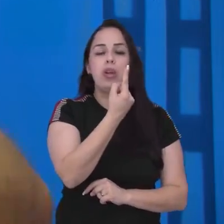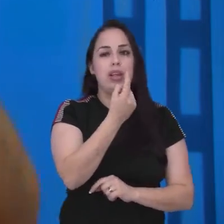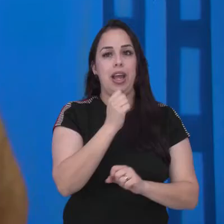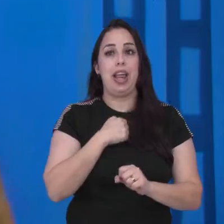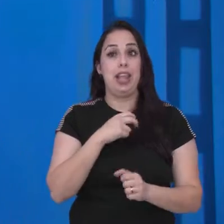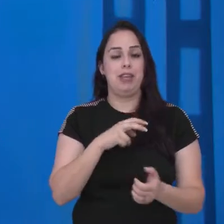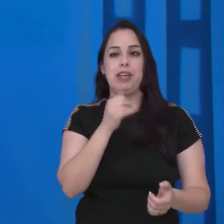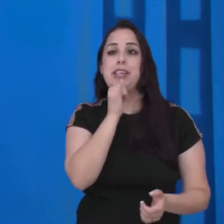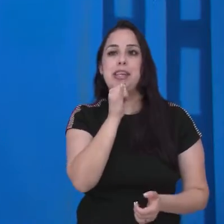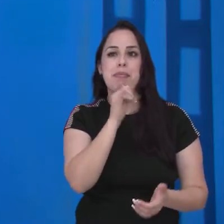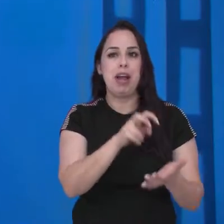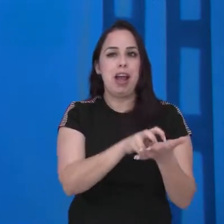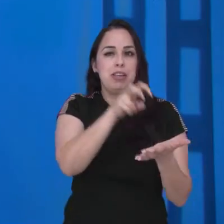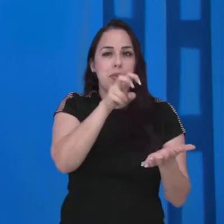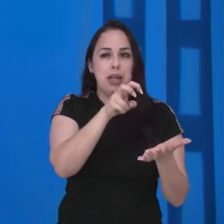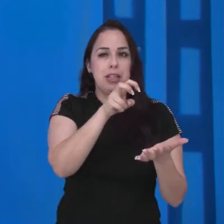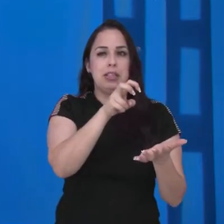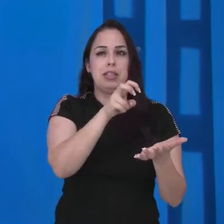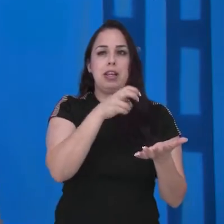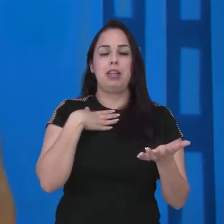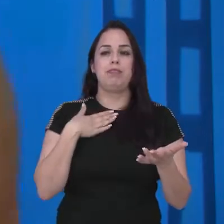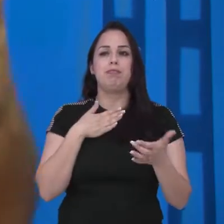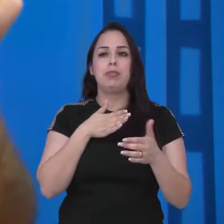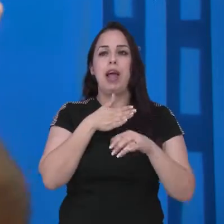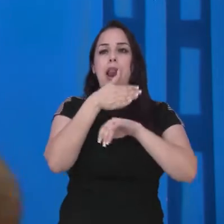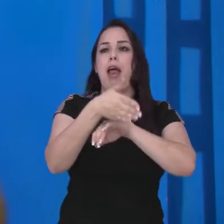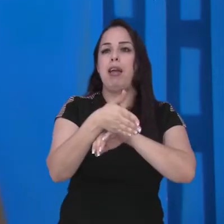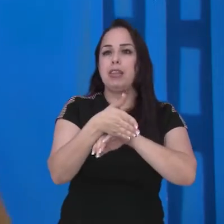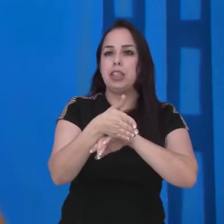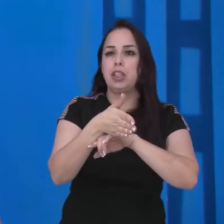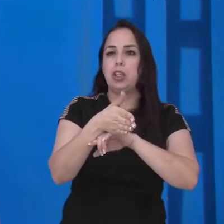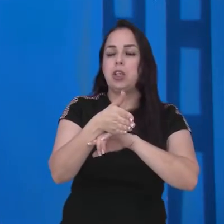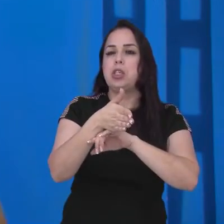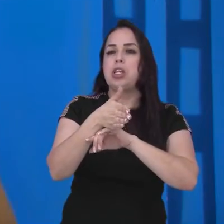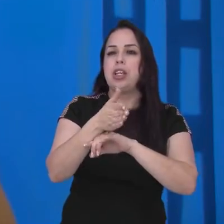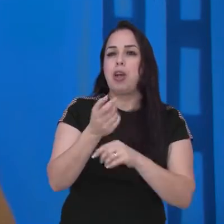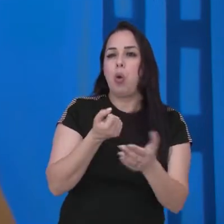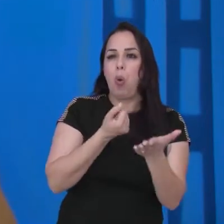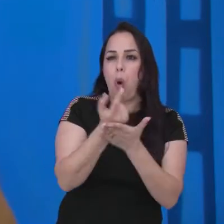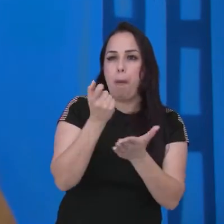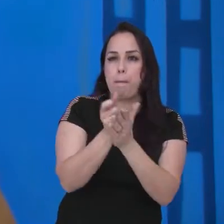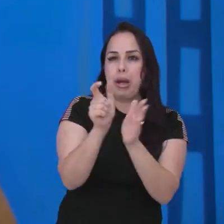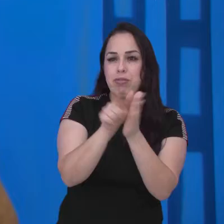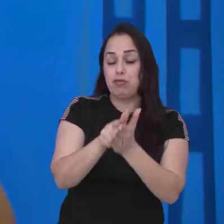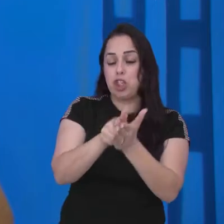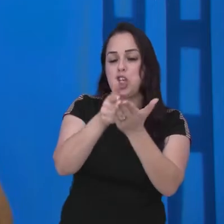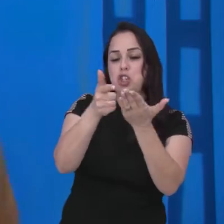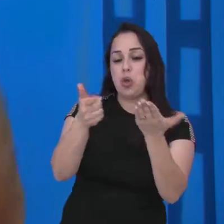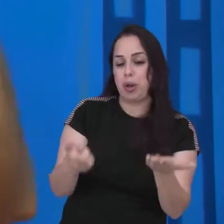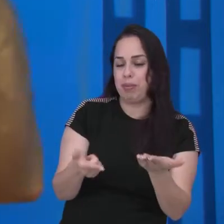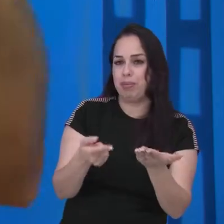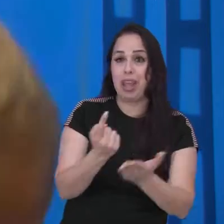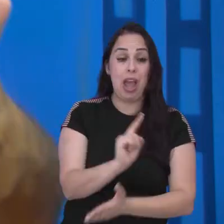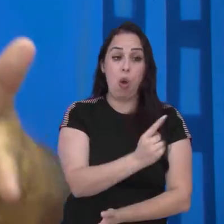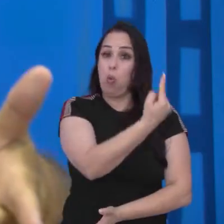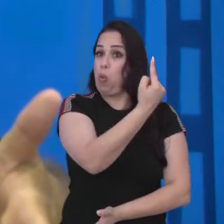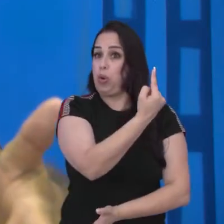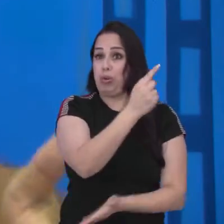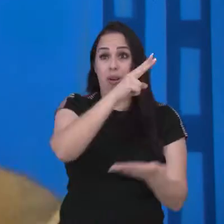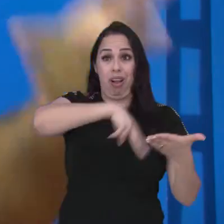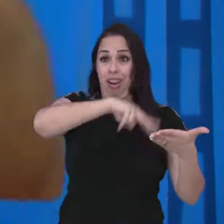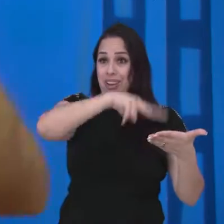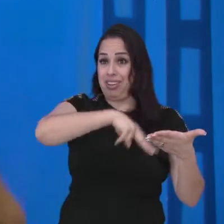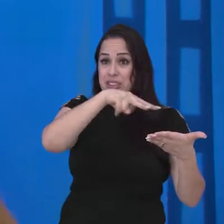né? Que acordava, assim, até no final de semana. Ele ia, naquela época, não tinha banca de jornal no meu bairro. E aí ele